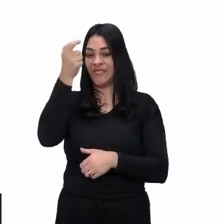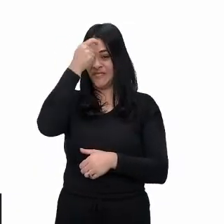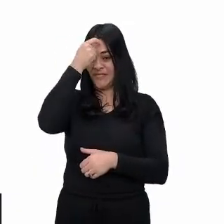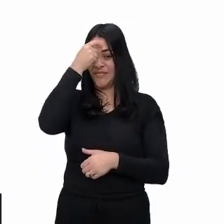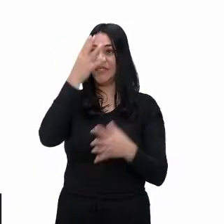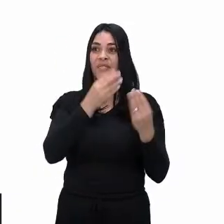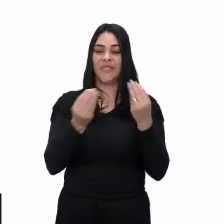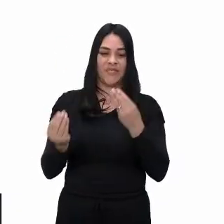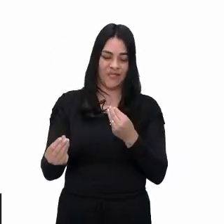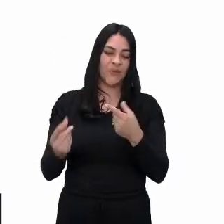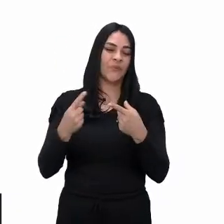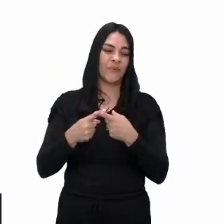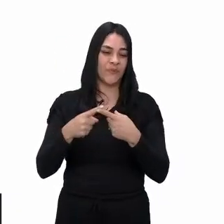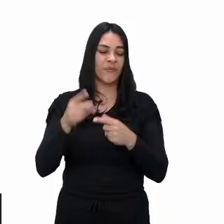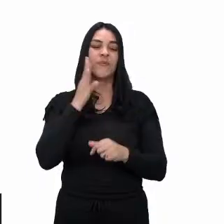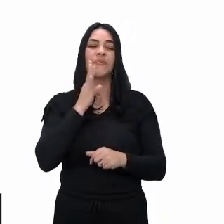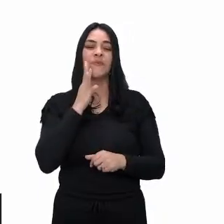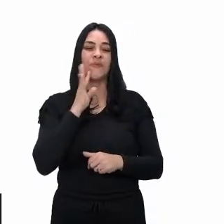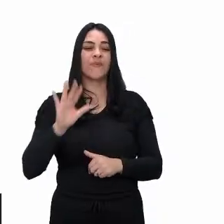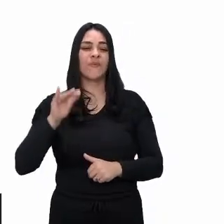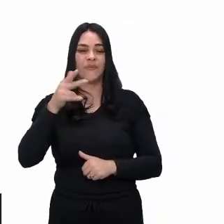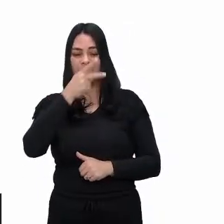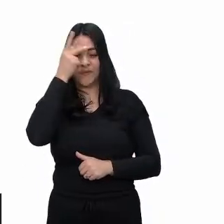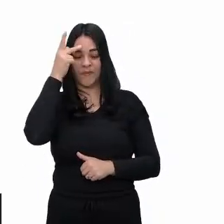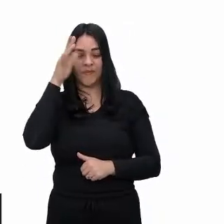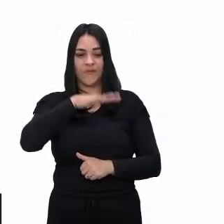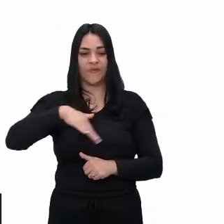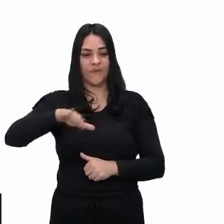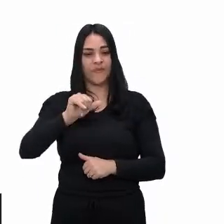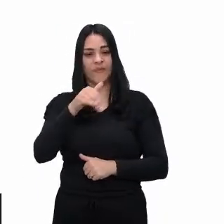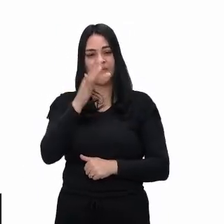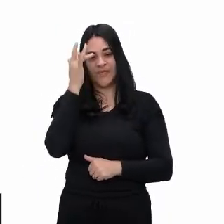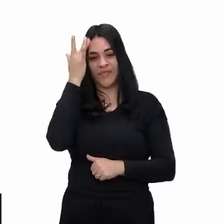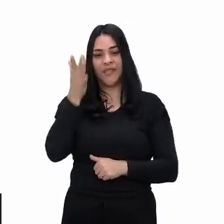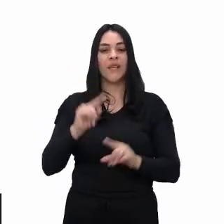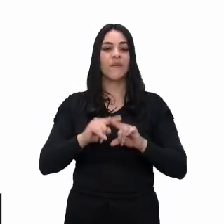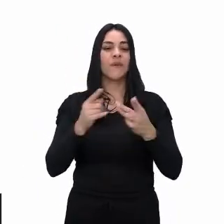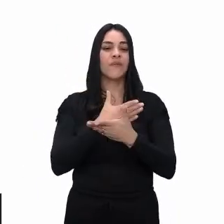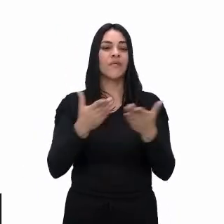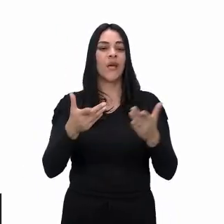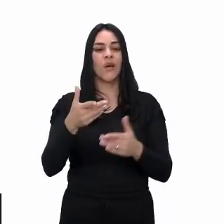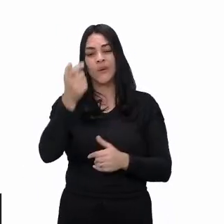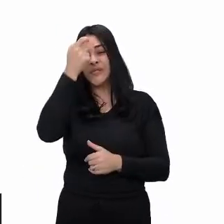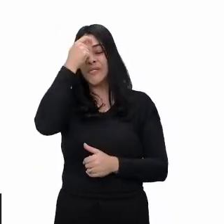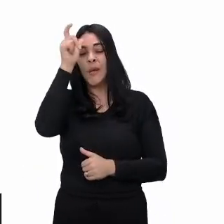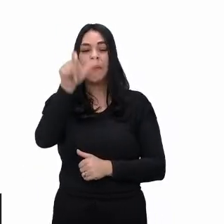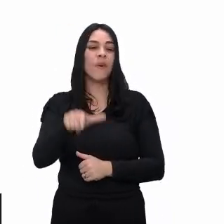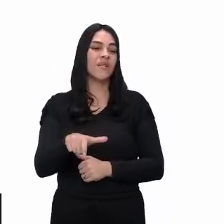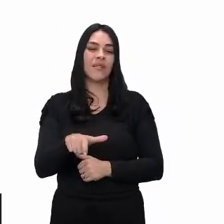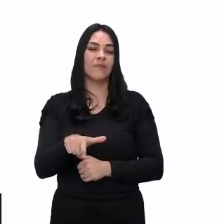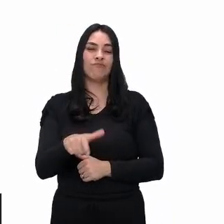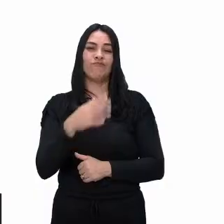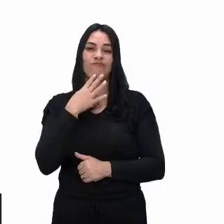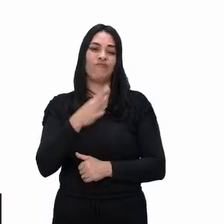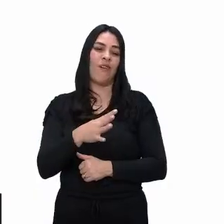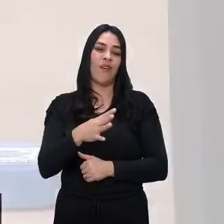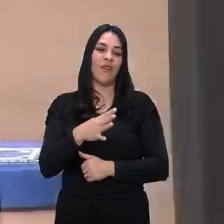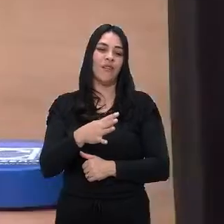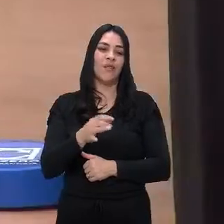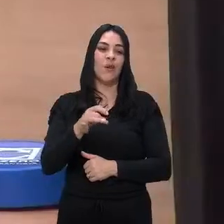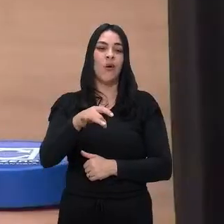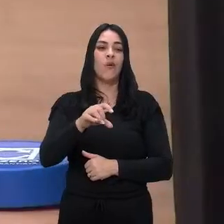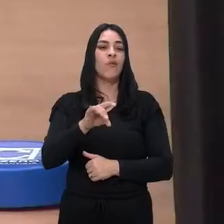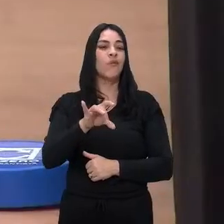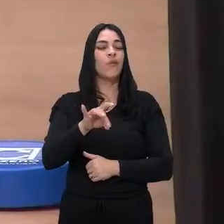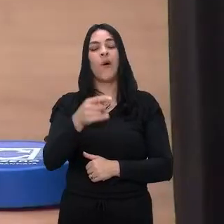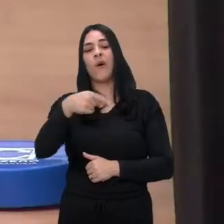bacana, porque quando a pessoa é da área, é mais fácil. Mas você conscientizar pessoas que foram ali ver um